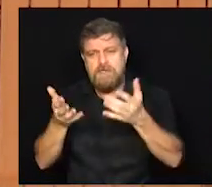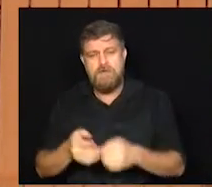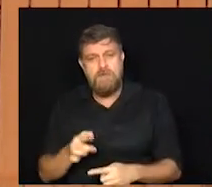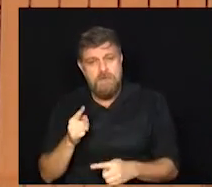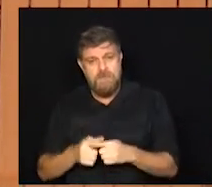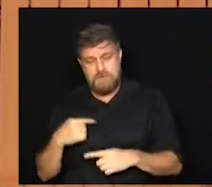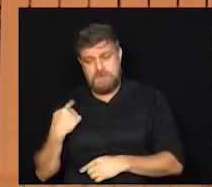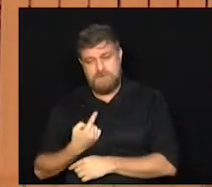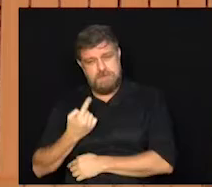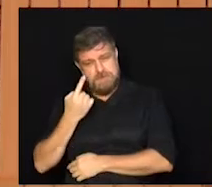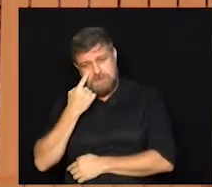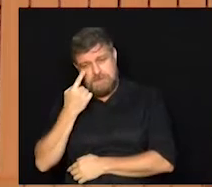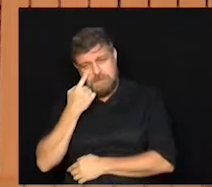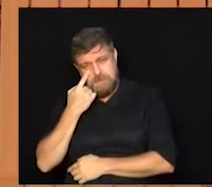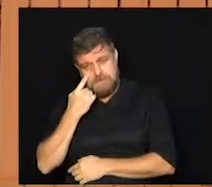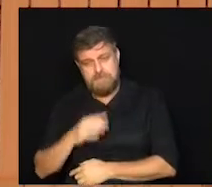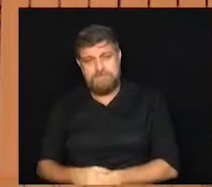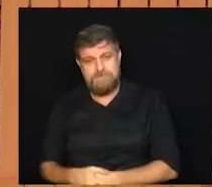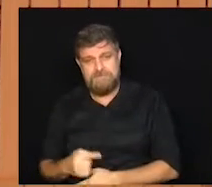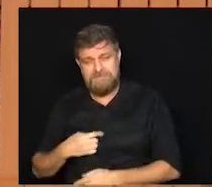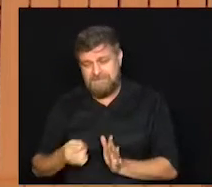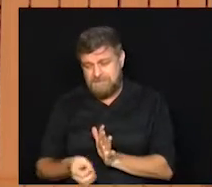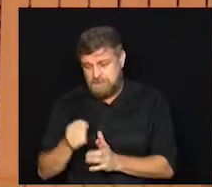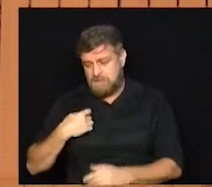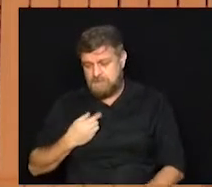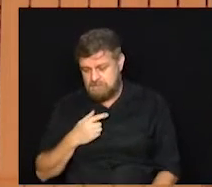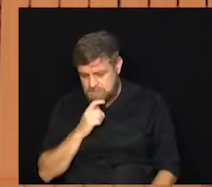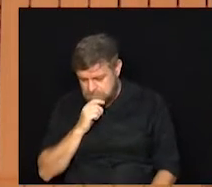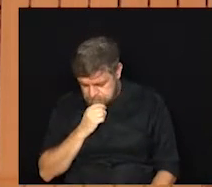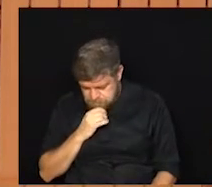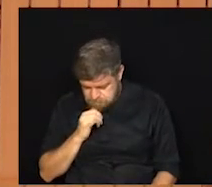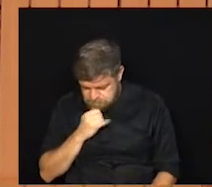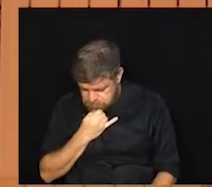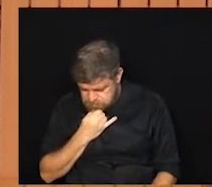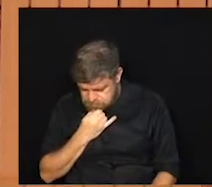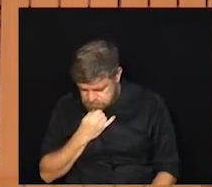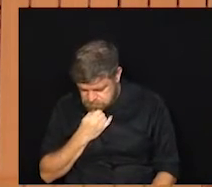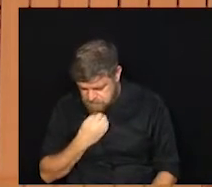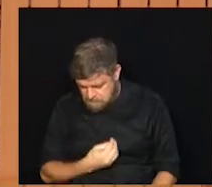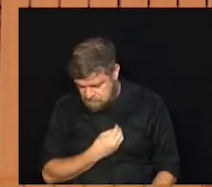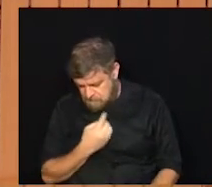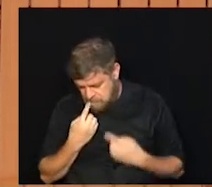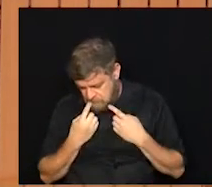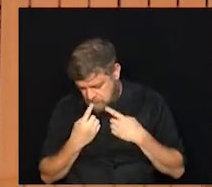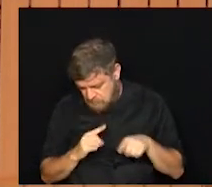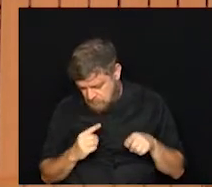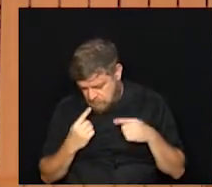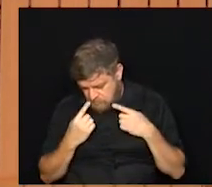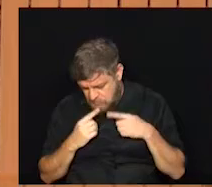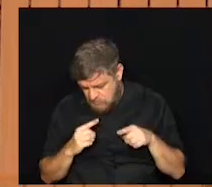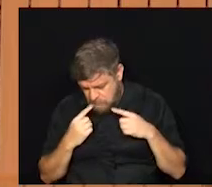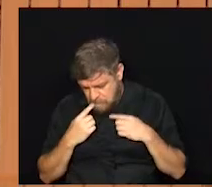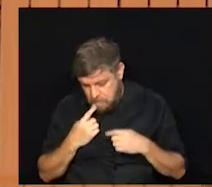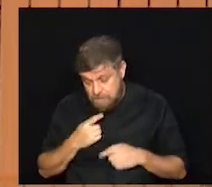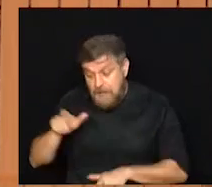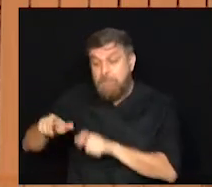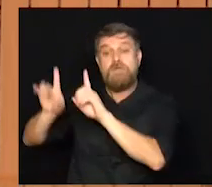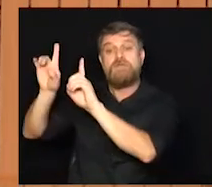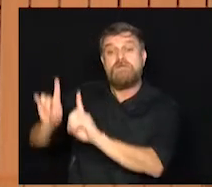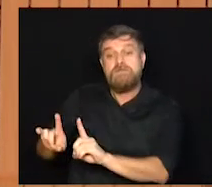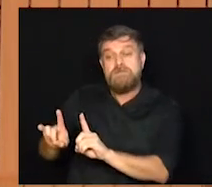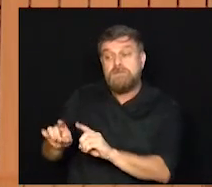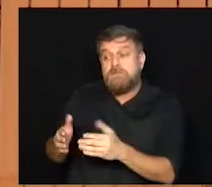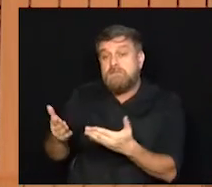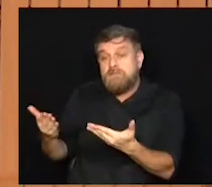vê, às vezes a gente está de cabeça baixa, reclamando da vida, mas e eles? Então nós temos o